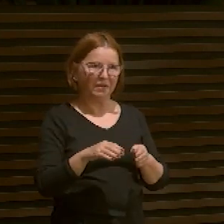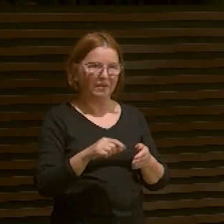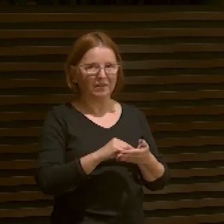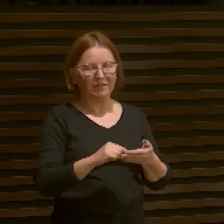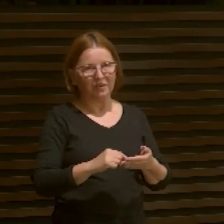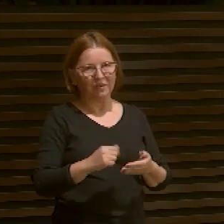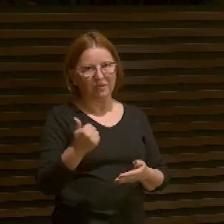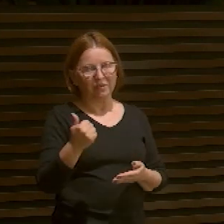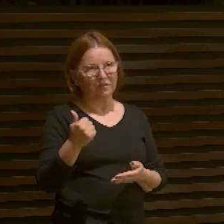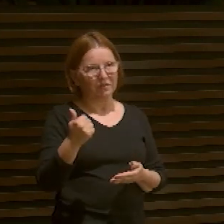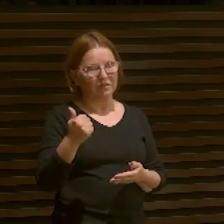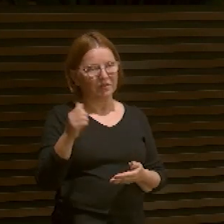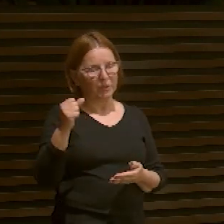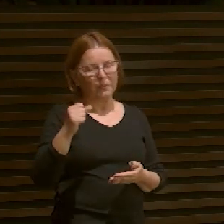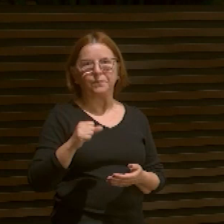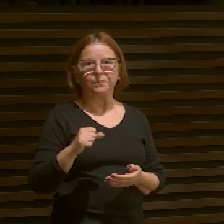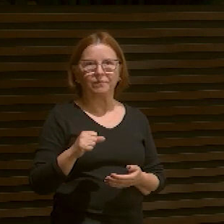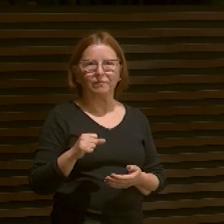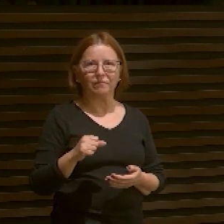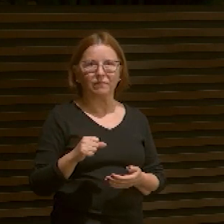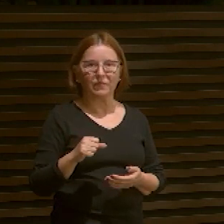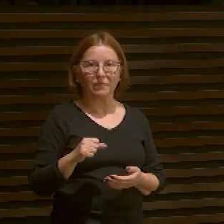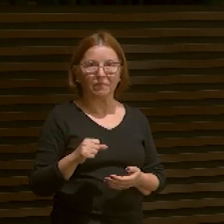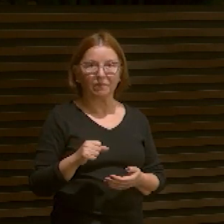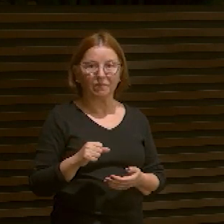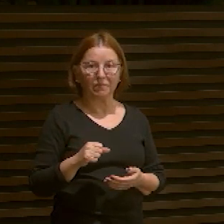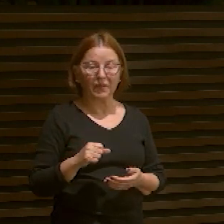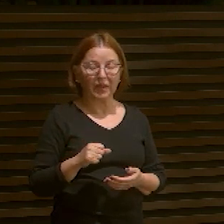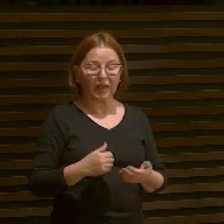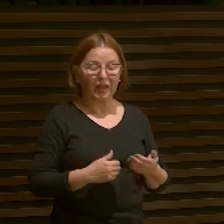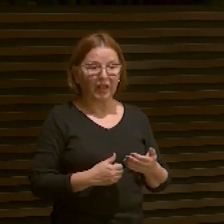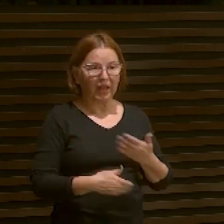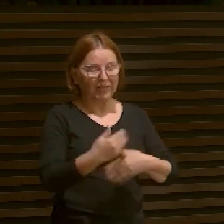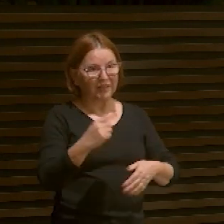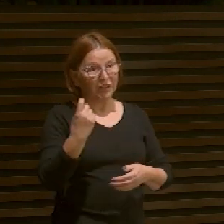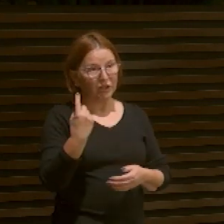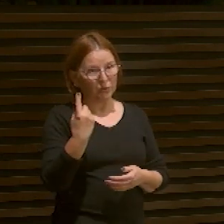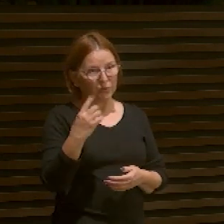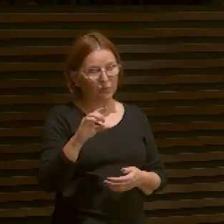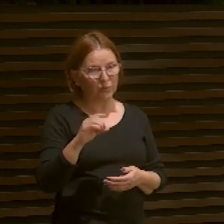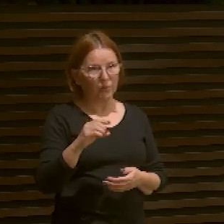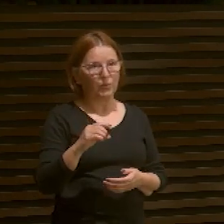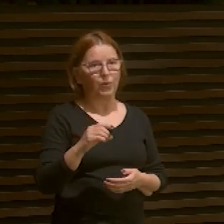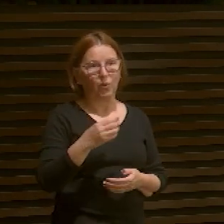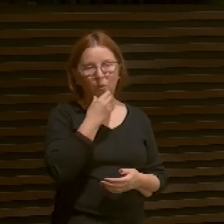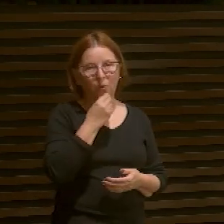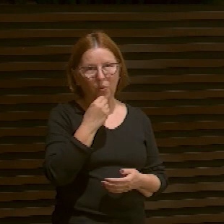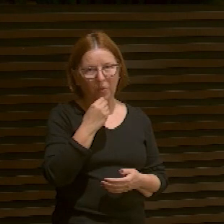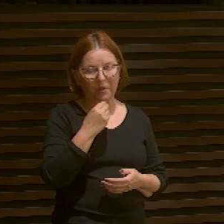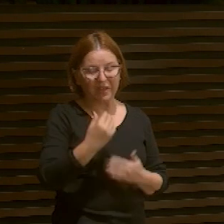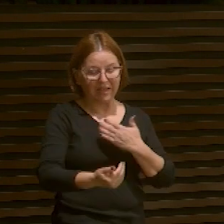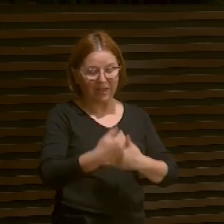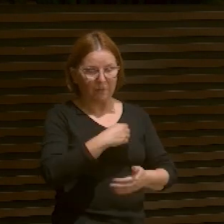assim: portanto, assim como por um só homem entrou o pecado no mundo, Adão, e